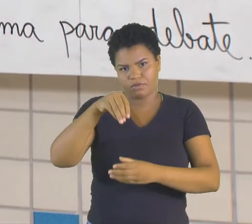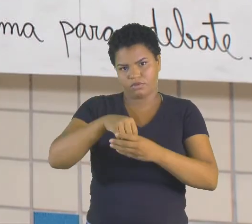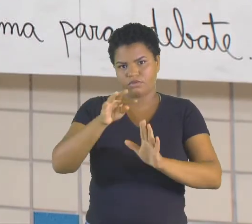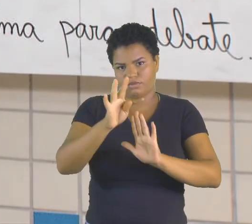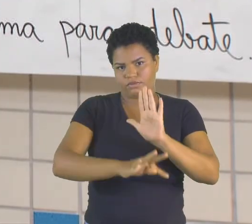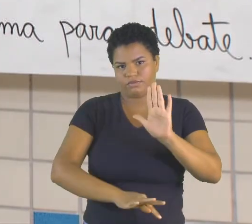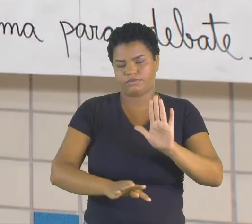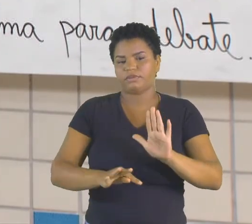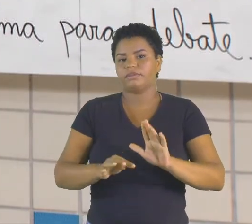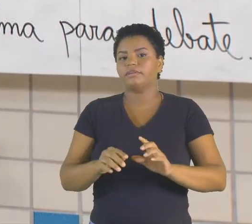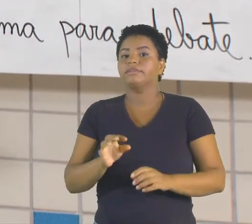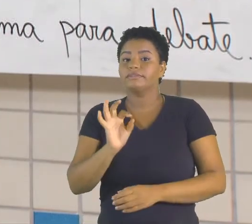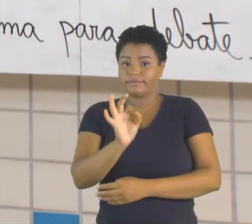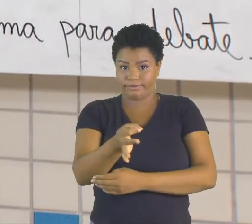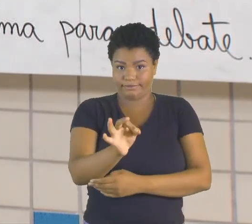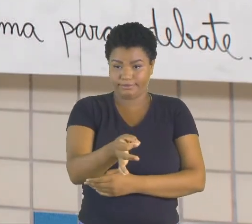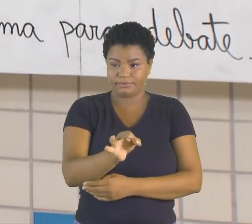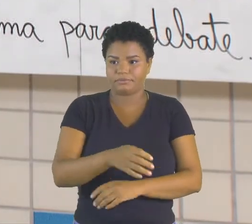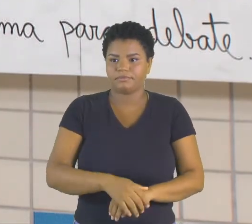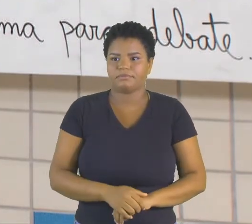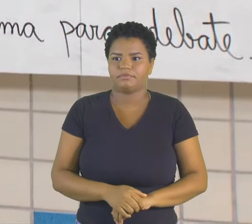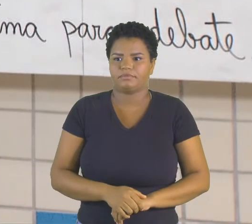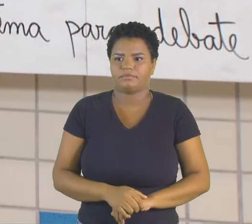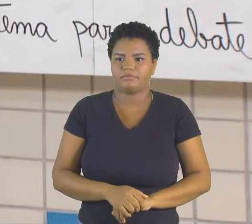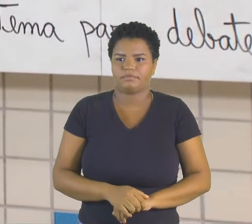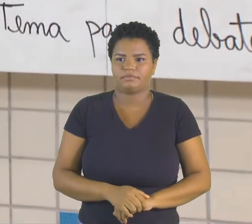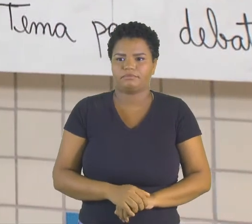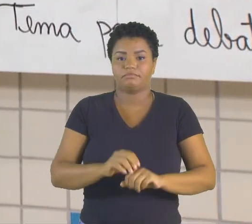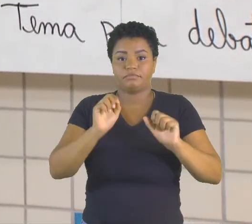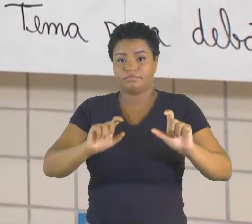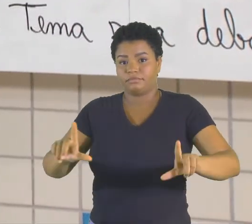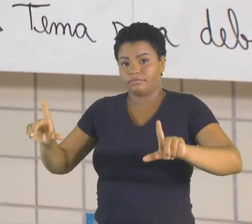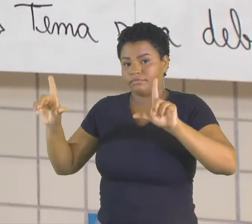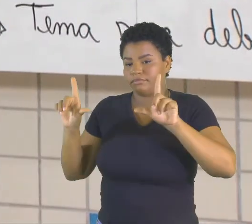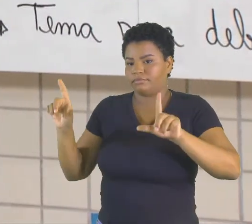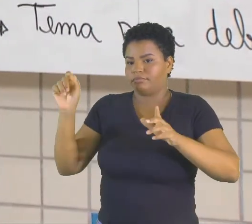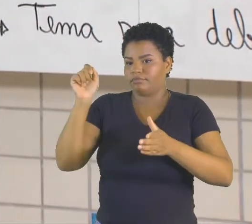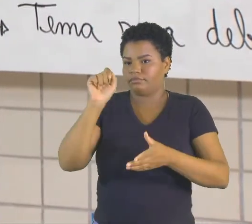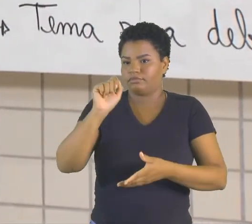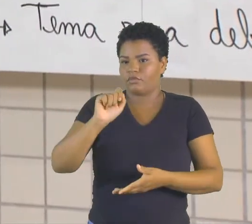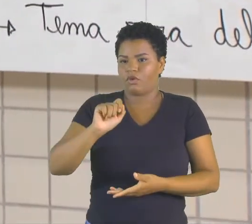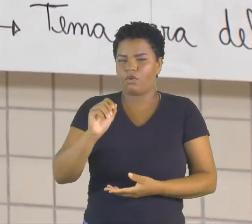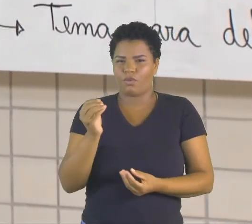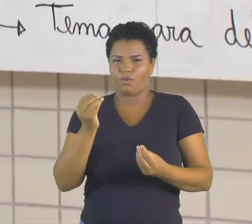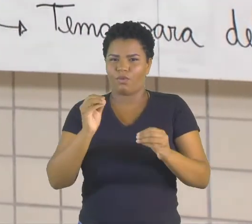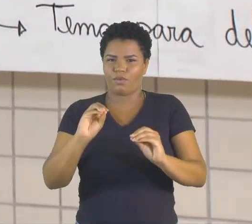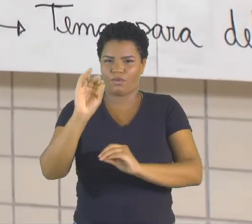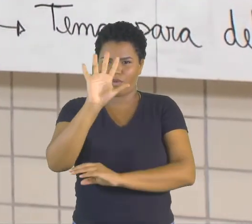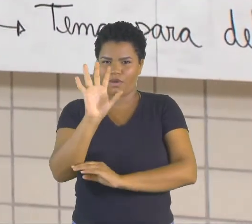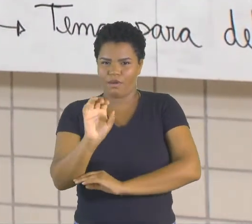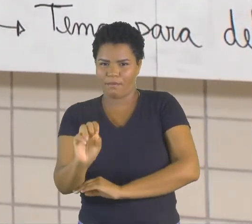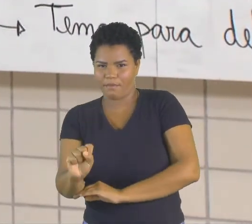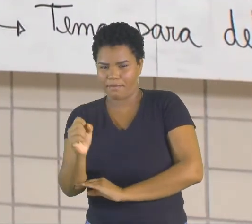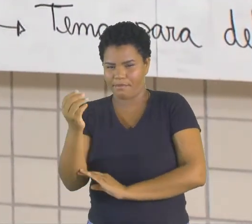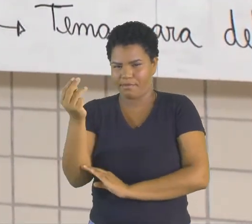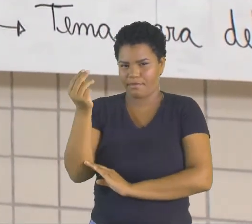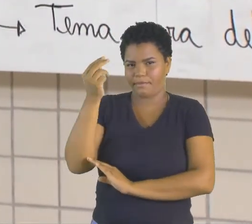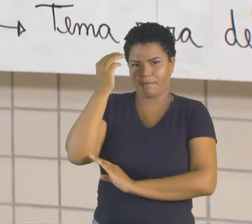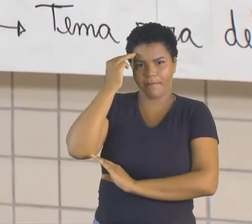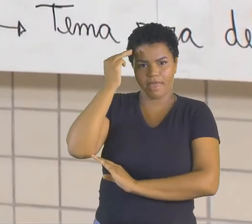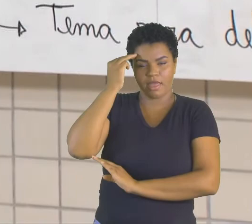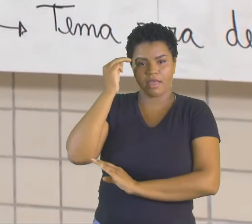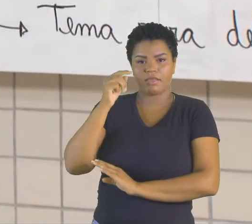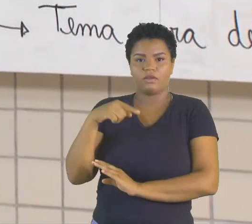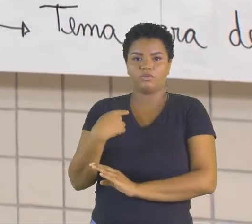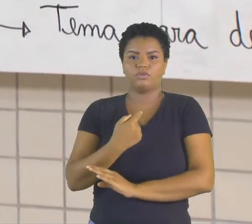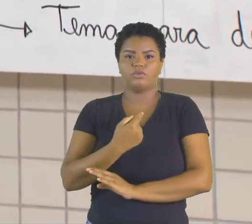Certo? E aí, aqui no quadro, eu coloquei um mapa mental para vocês lembrarem do que nós estudamos nessa